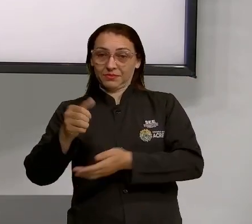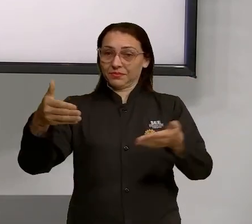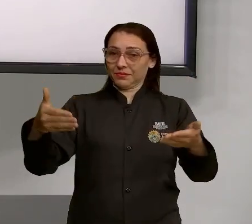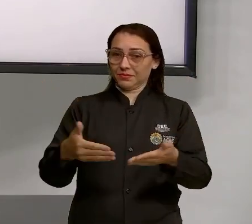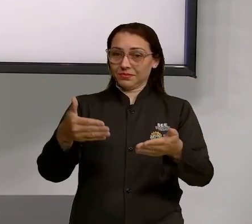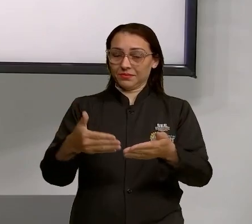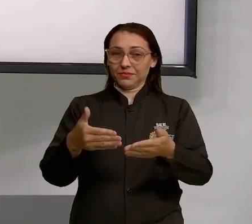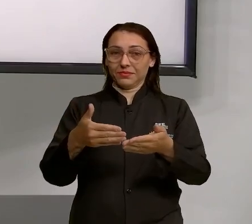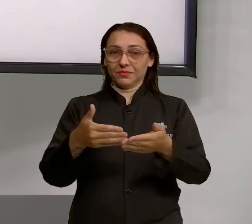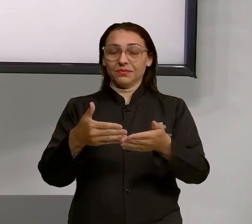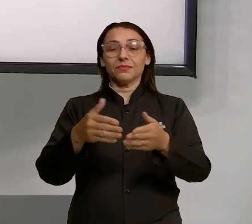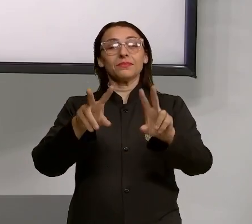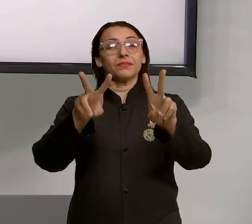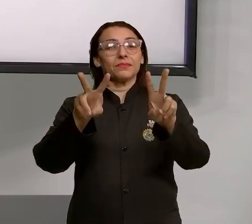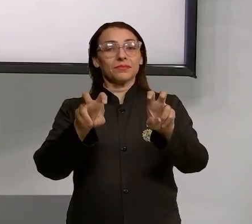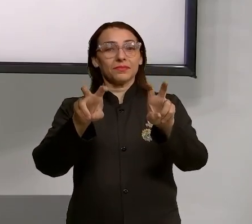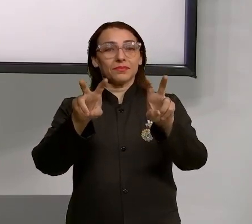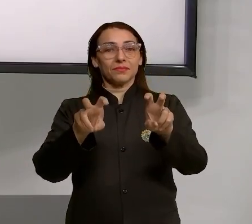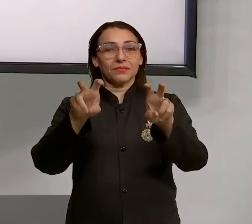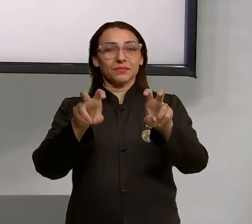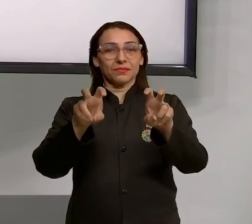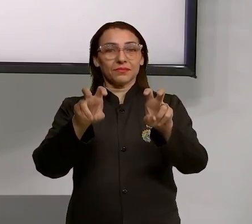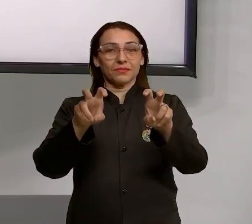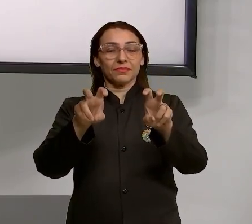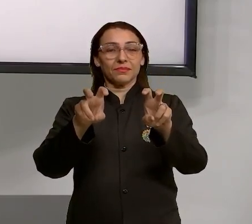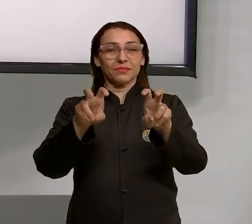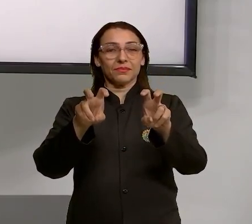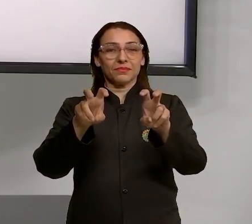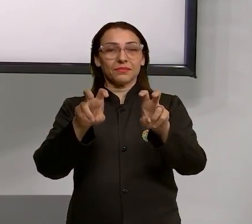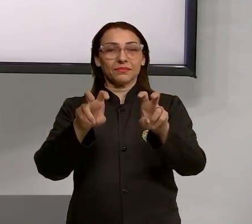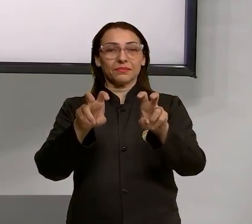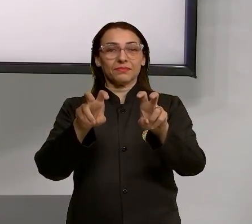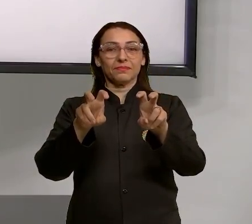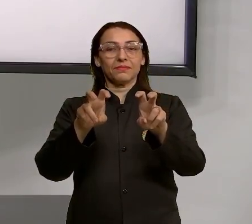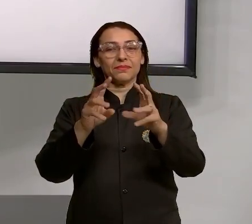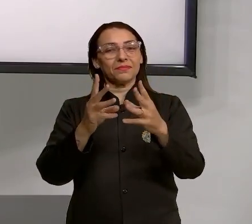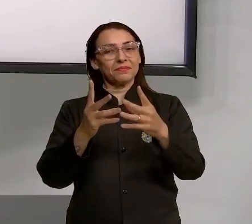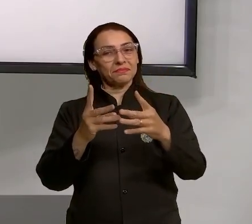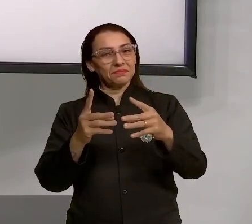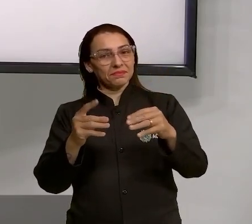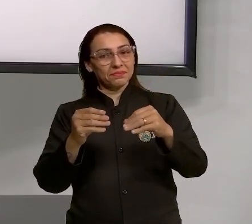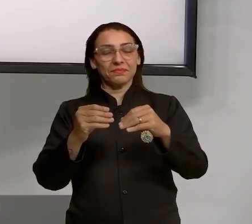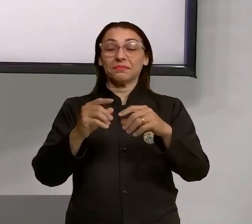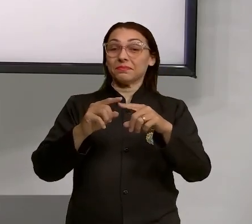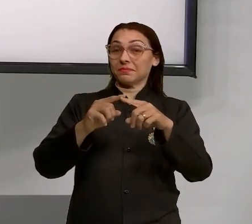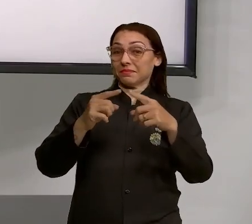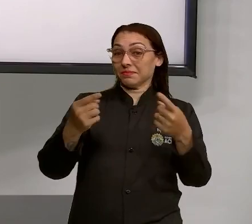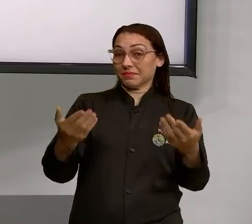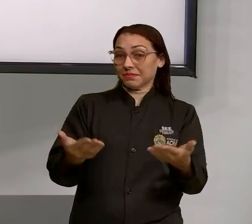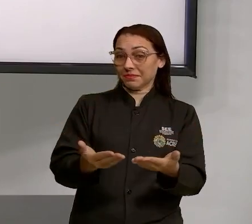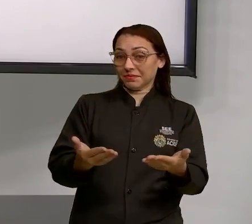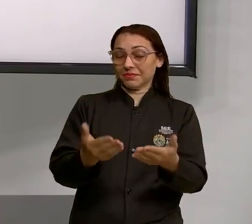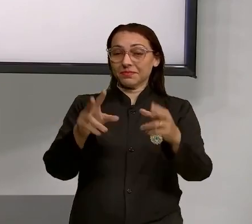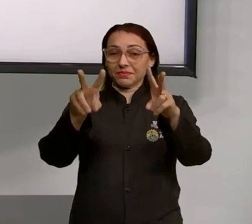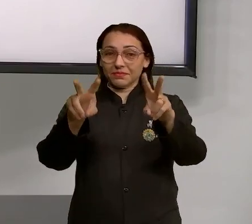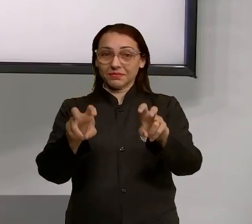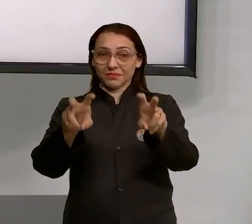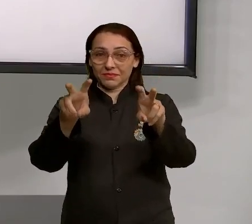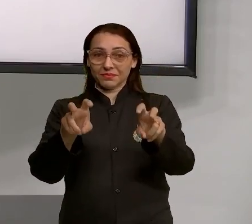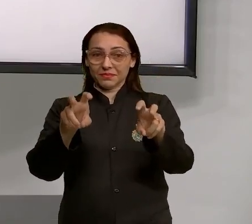vamos tratar de um assunto que é um tanto quanto delicado. Agora, esse assunto